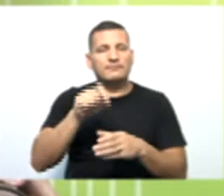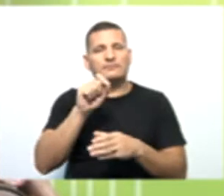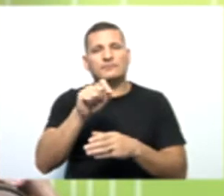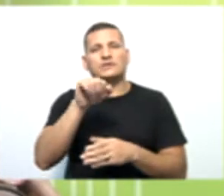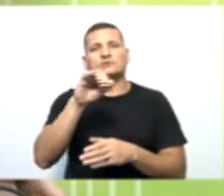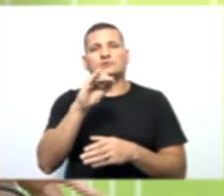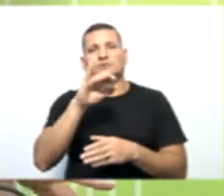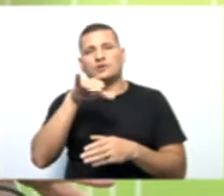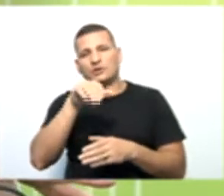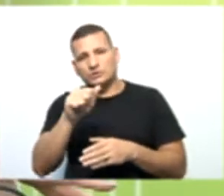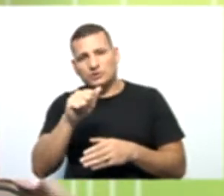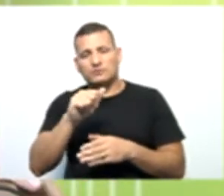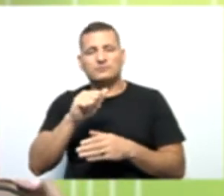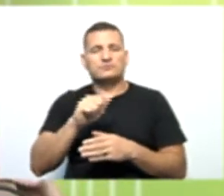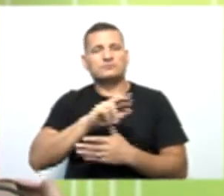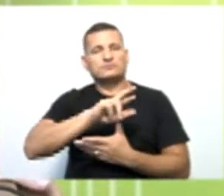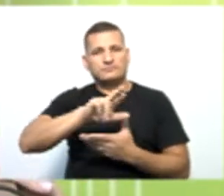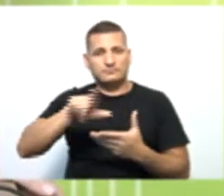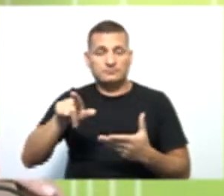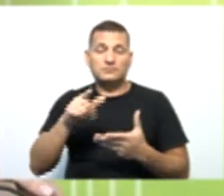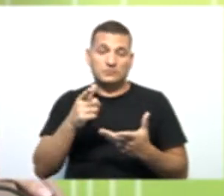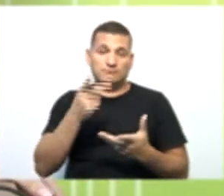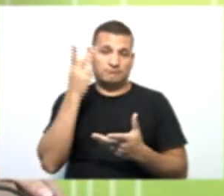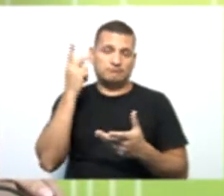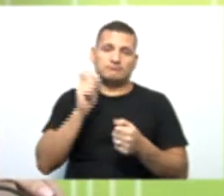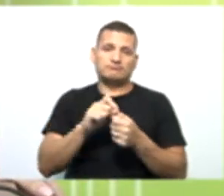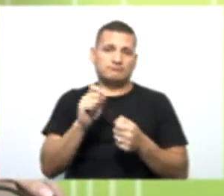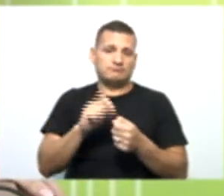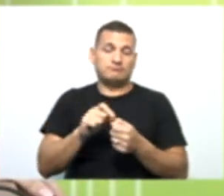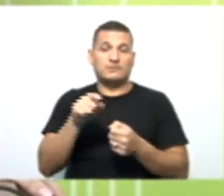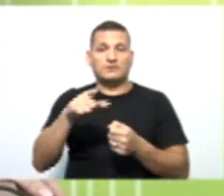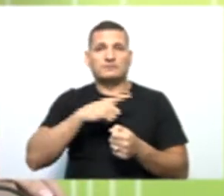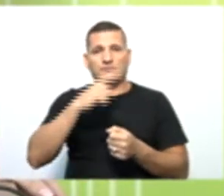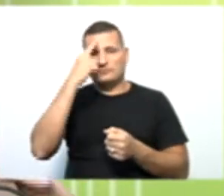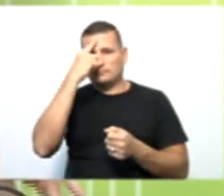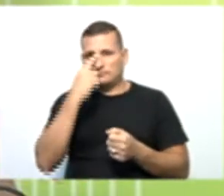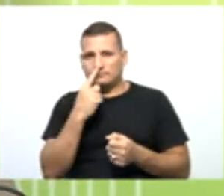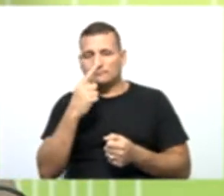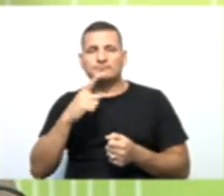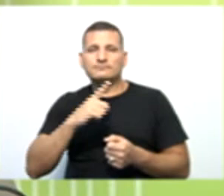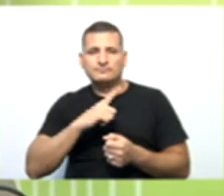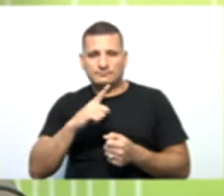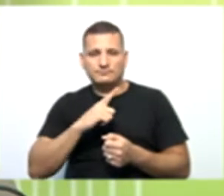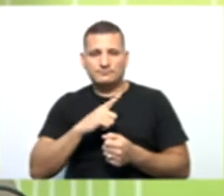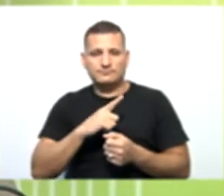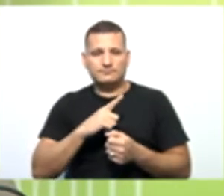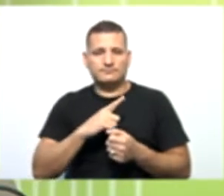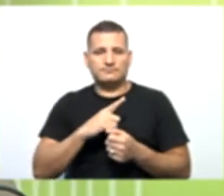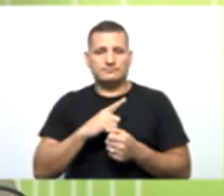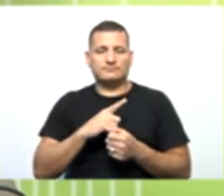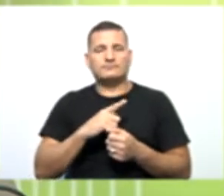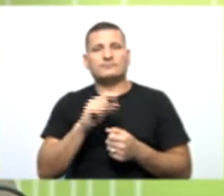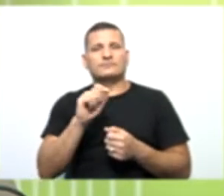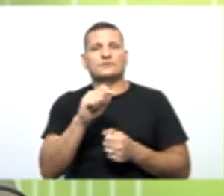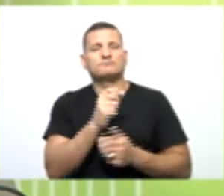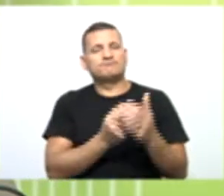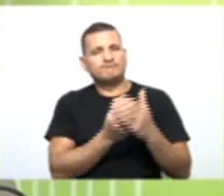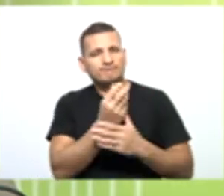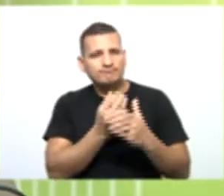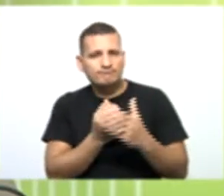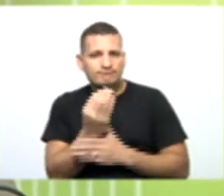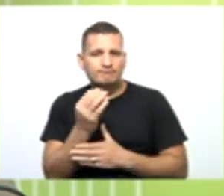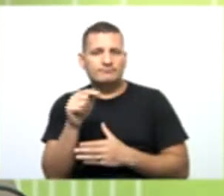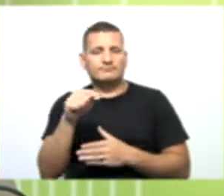soja. E muita gente faz isso. Então, ela tem uma vocação aí de produtividade,